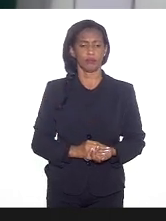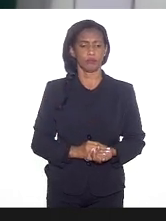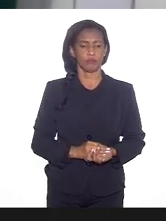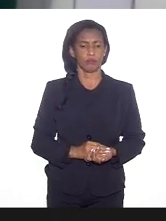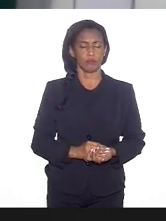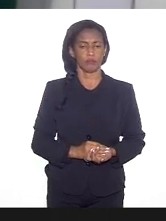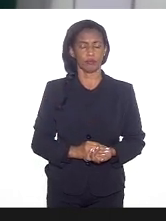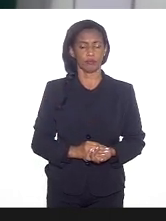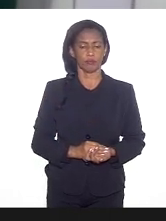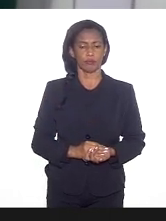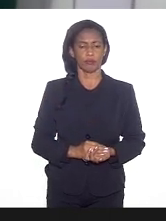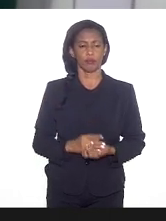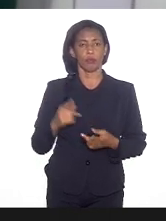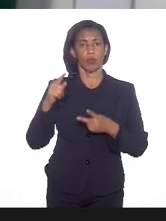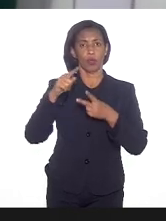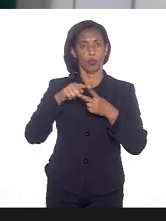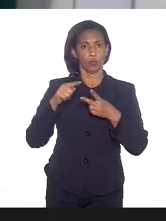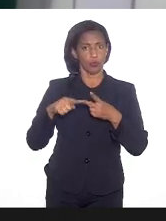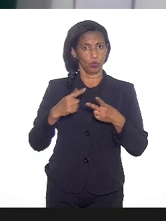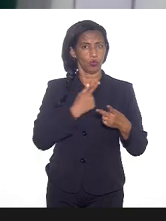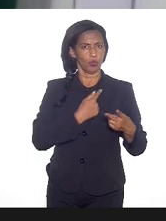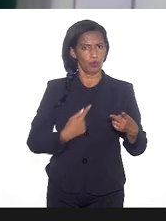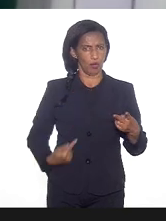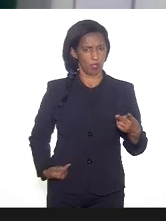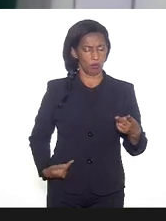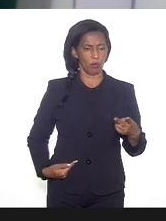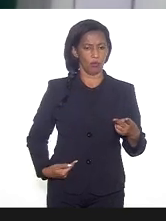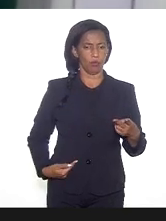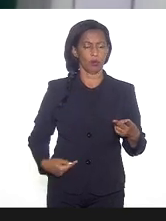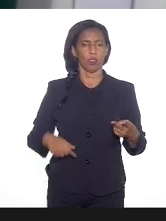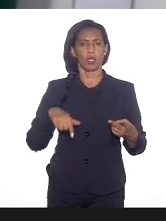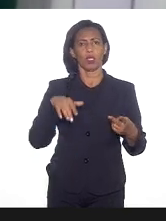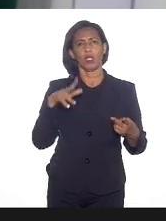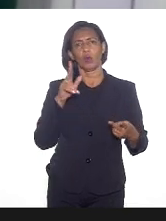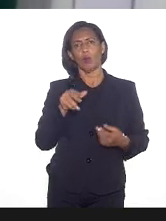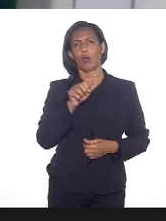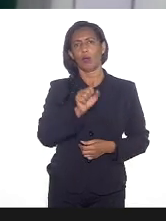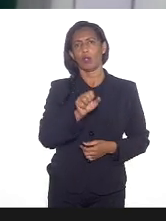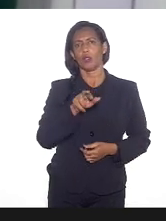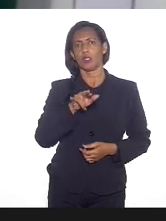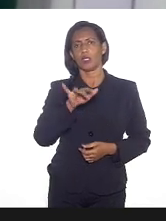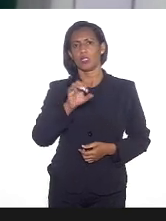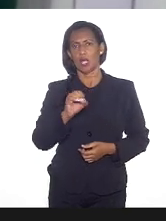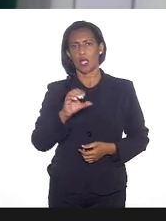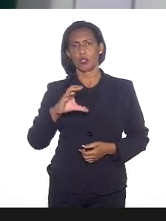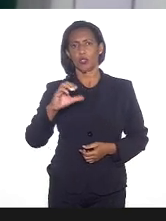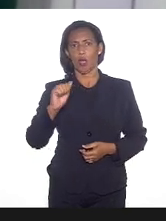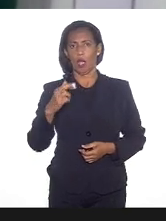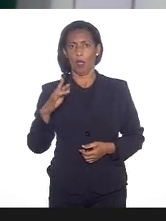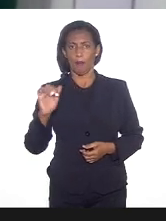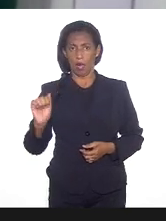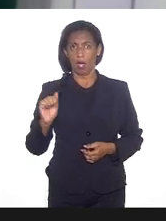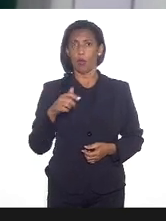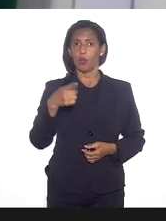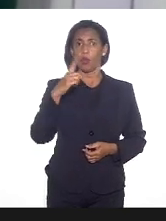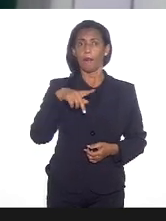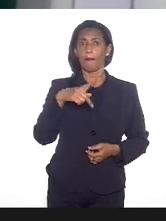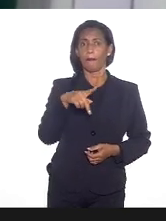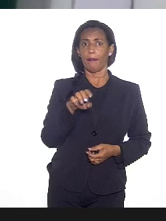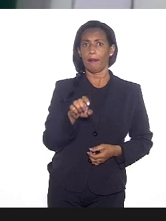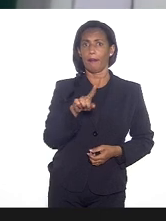sobre essas pessoas. Os dois governadores citados, né, o Sérgio Cabral e o Luiz Fernando de Souza Pezão, e